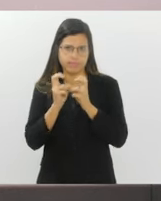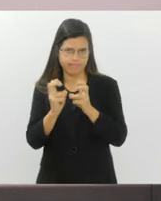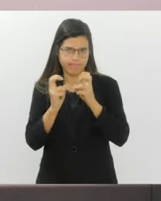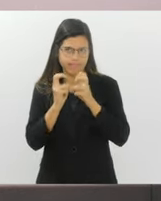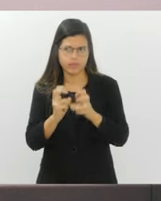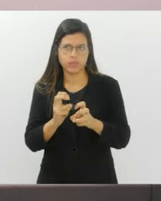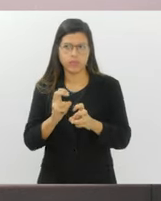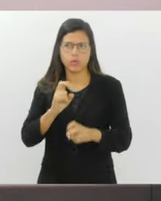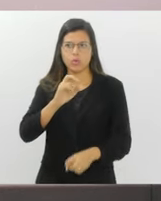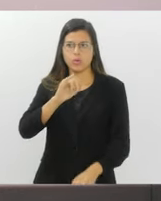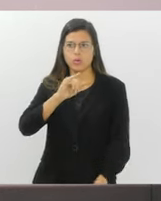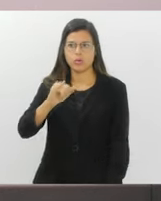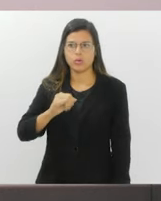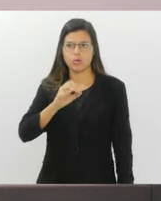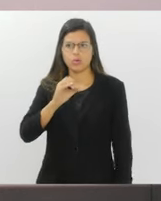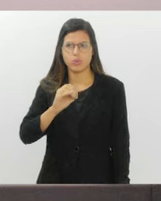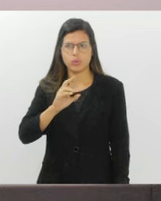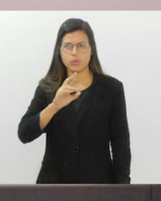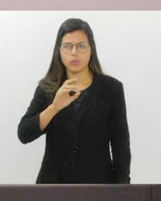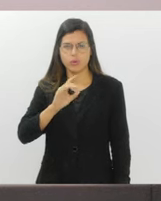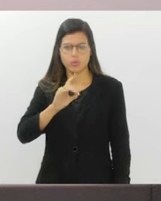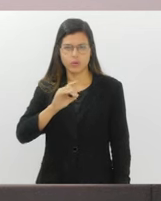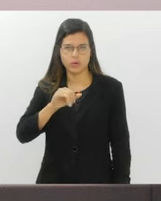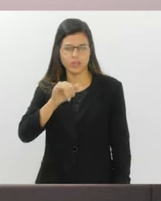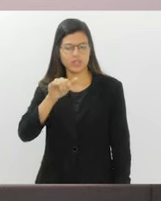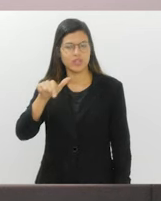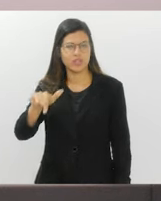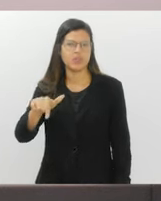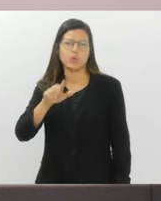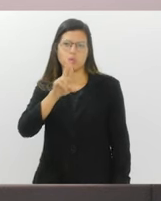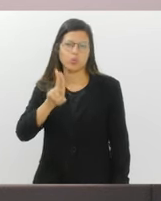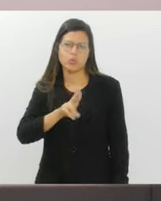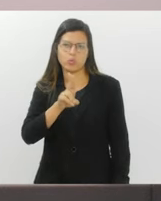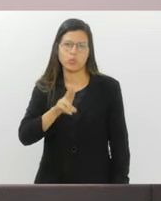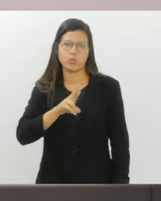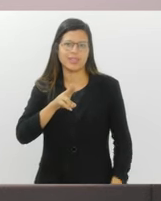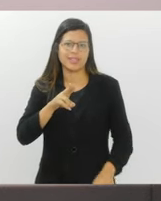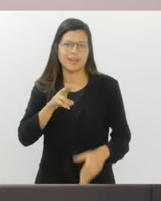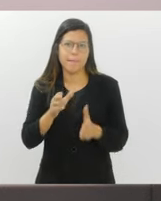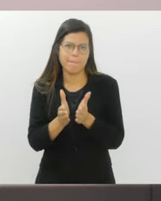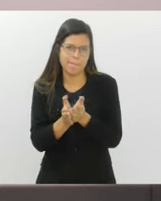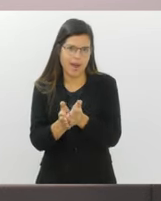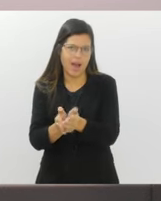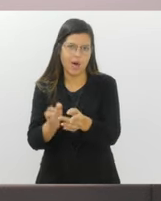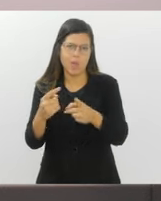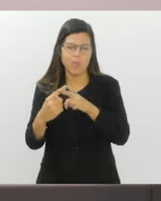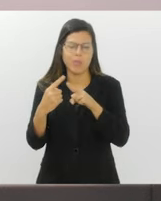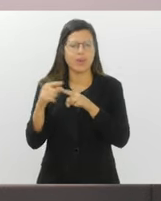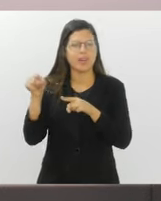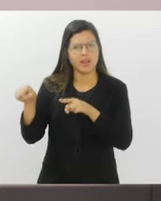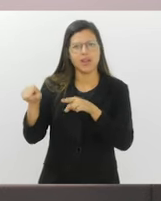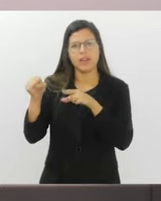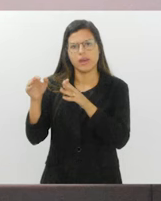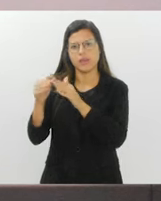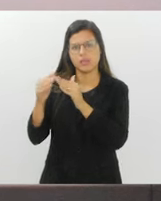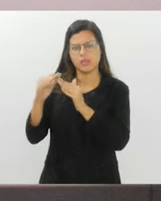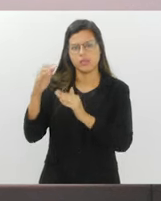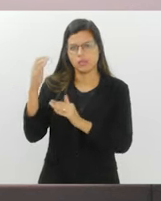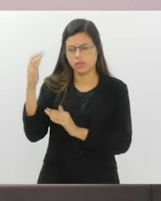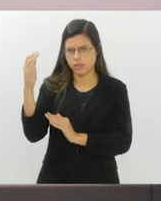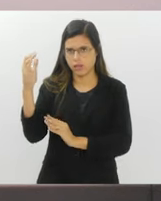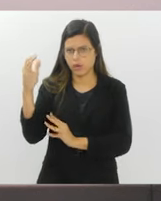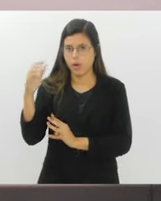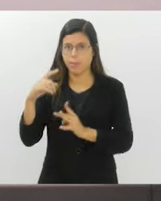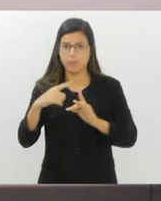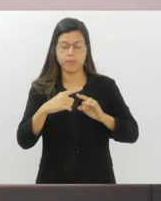O Jordi é usuário do transporte de barcas, que ele é de Niterói. Mas sexta-feira eu tive a